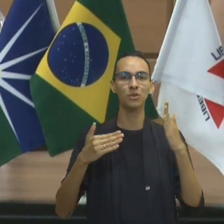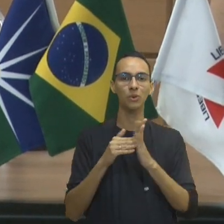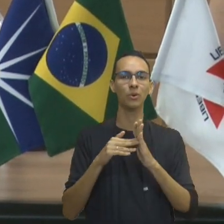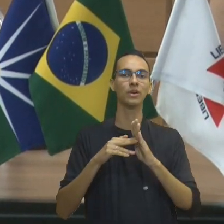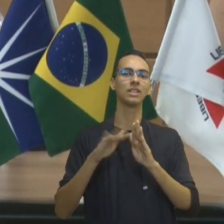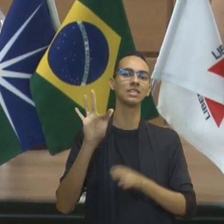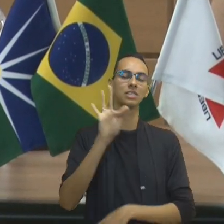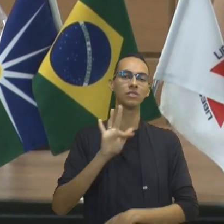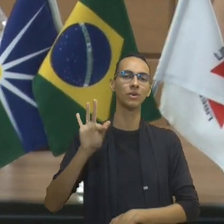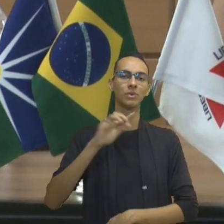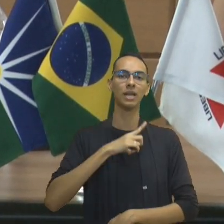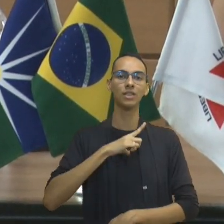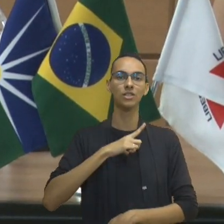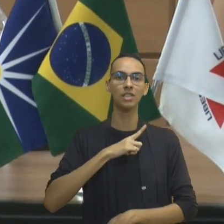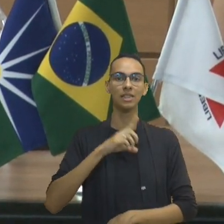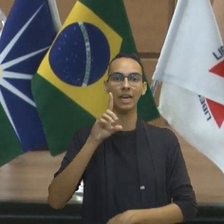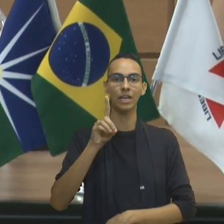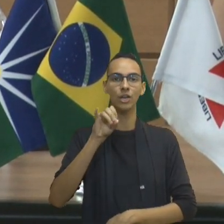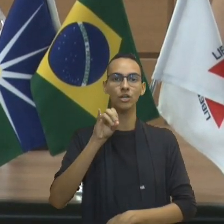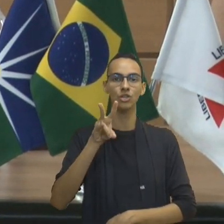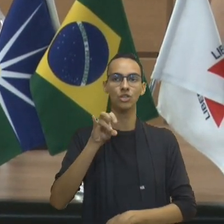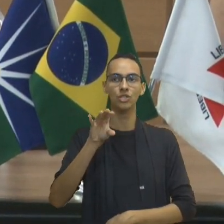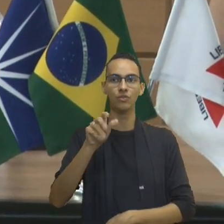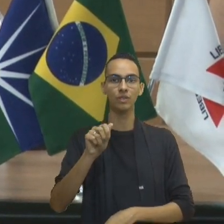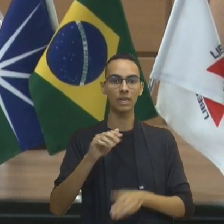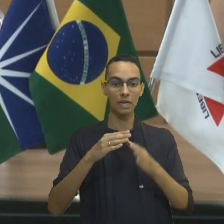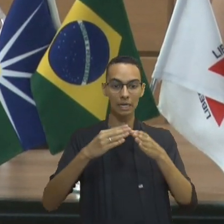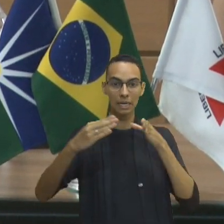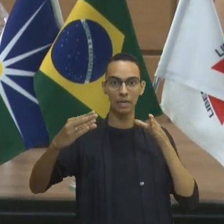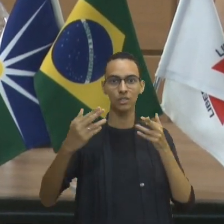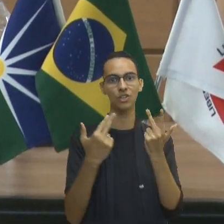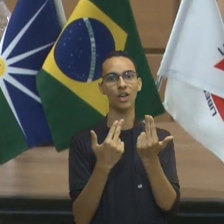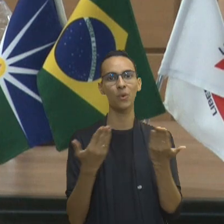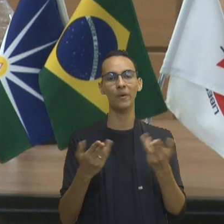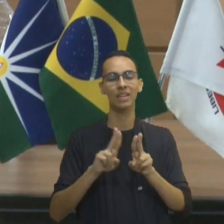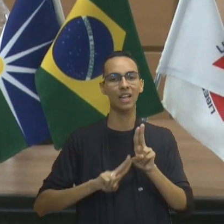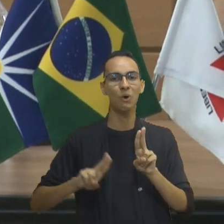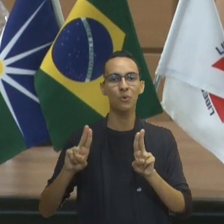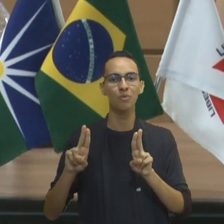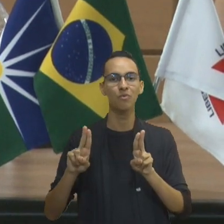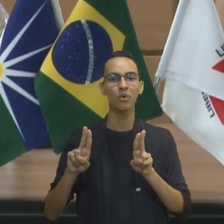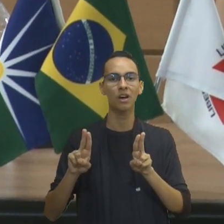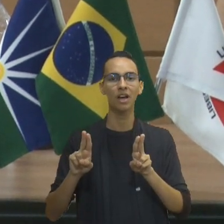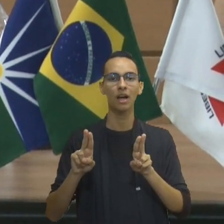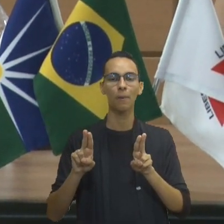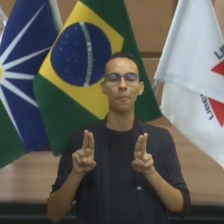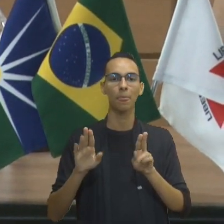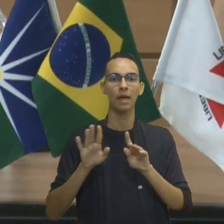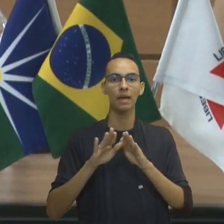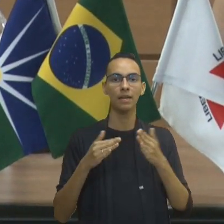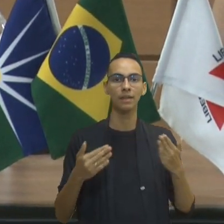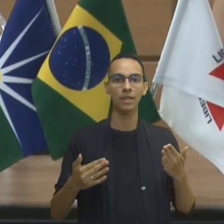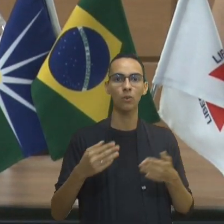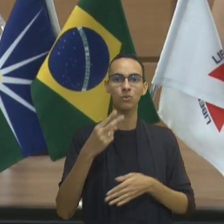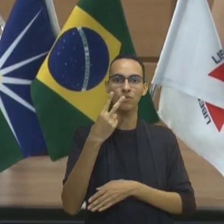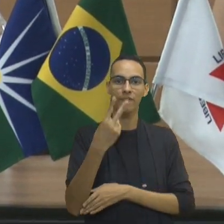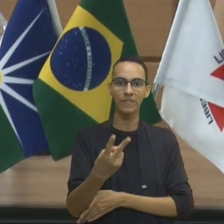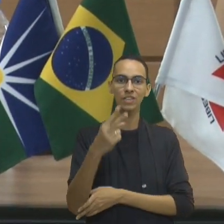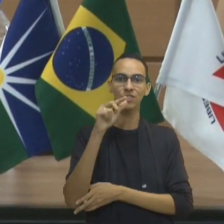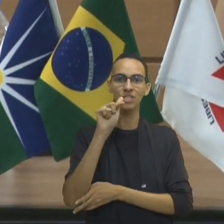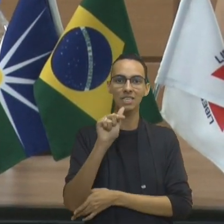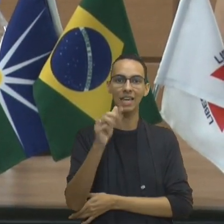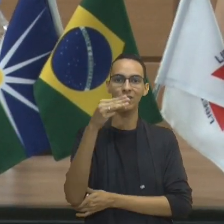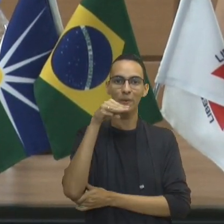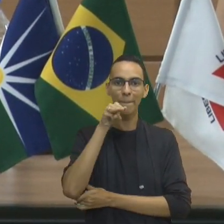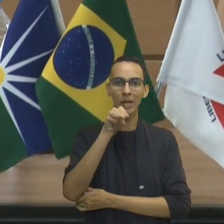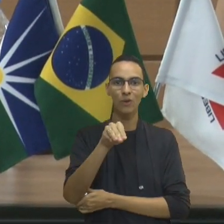dívida do tamanho da UFO. Tá? Então, esses 27 milhões é que está